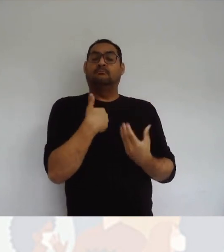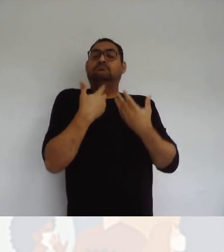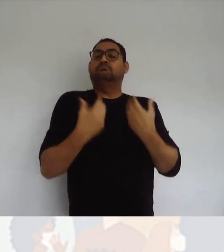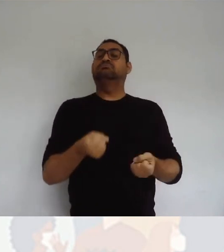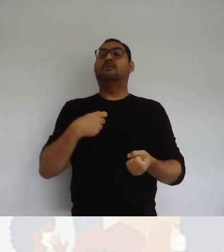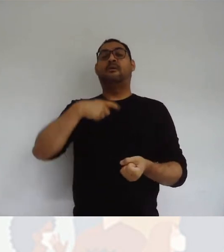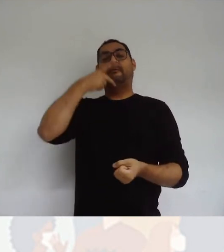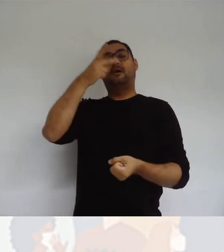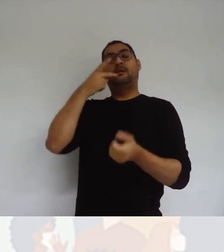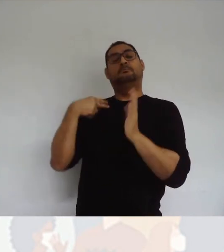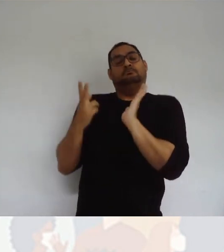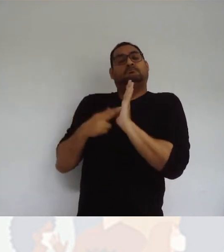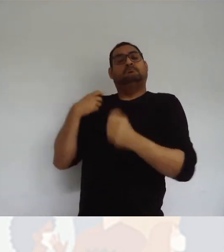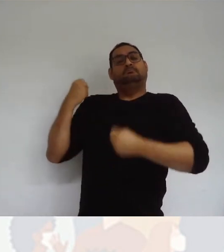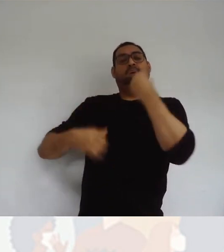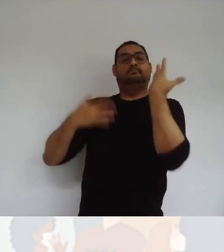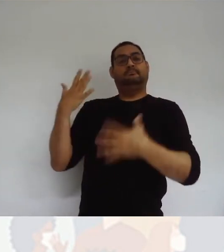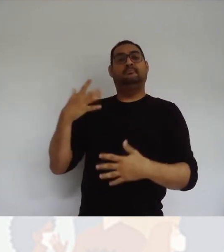E como